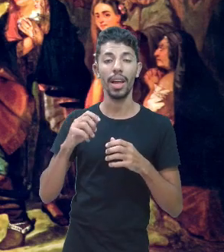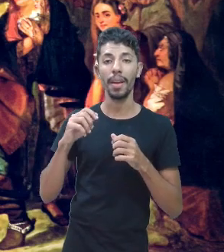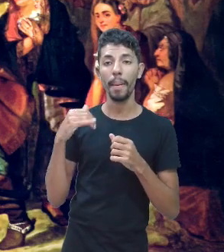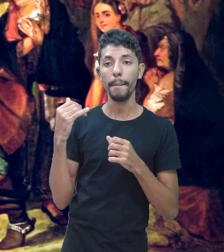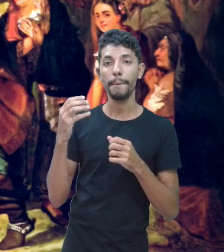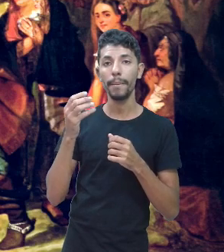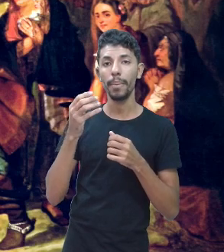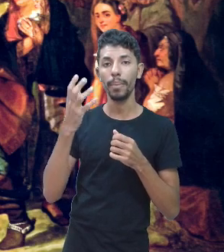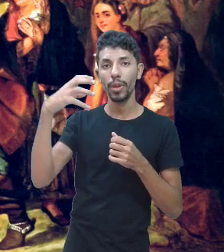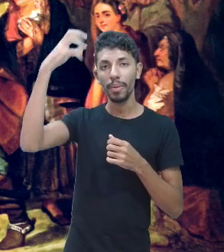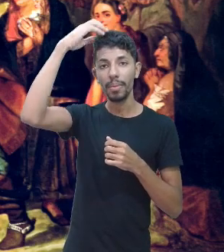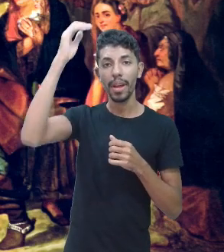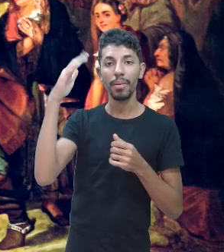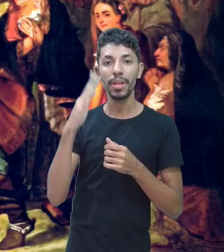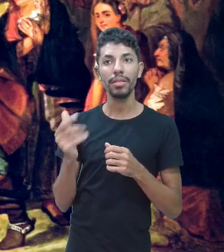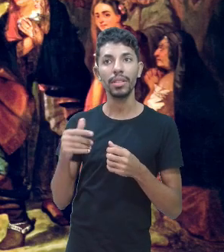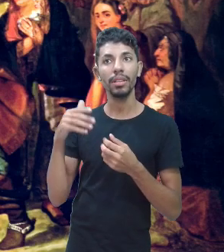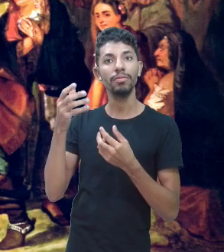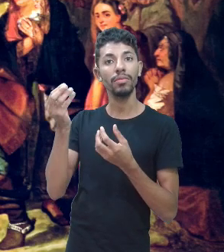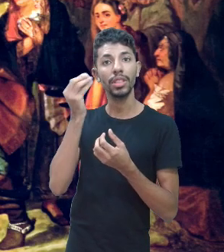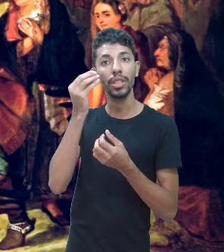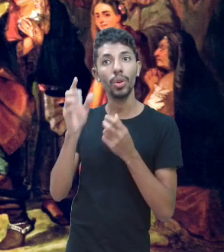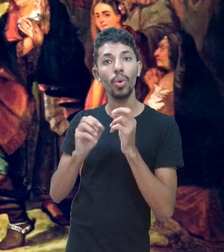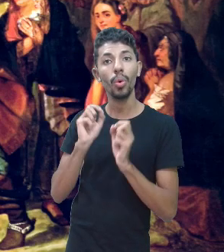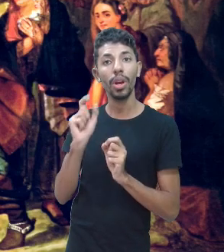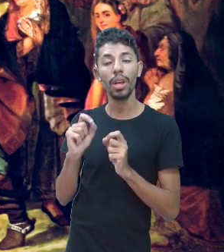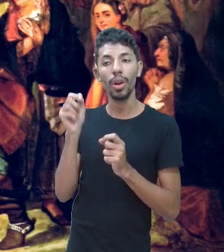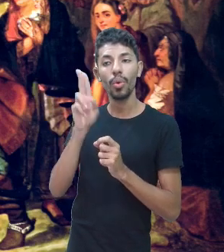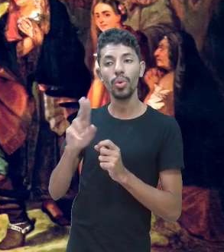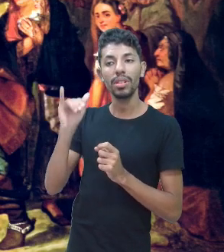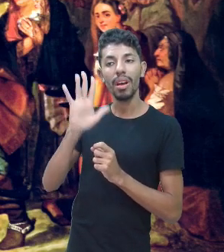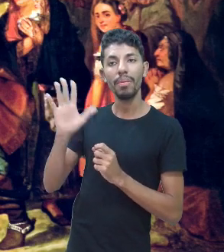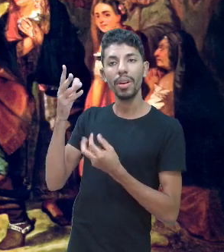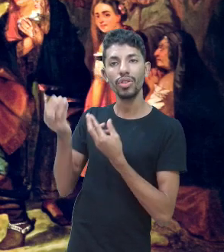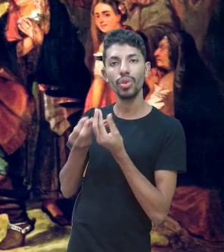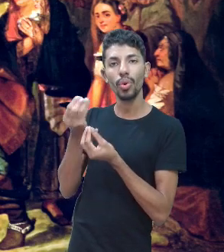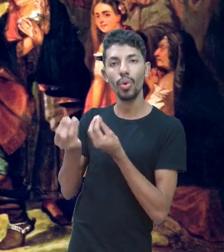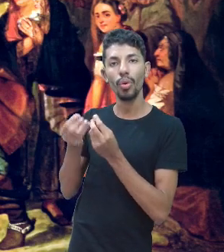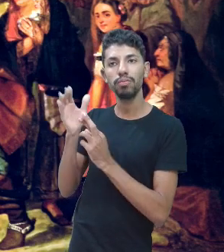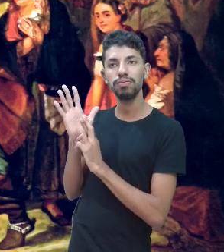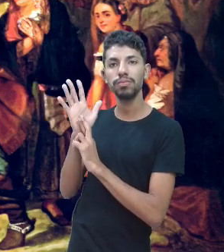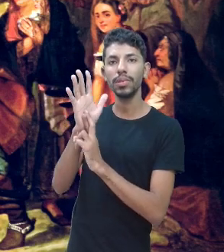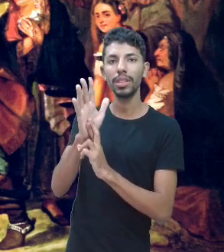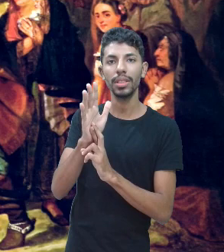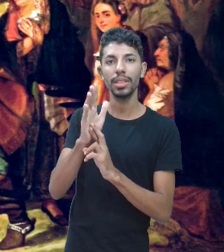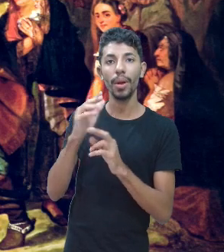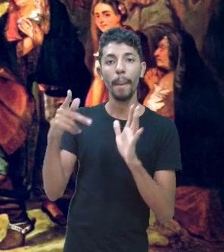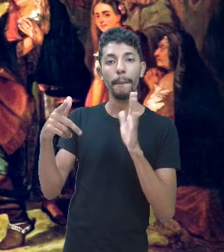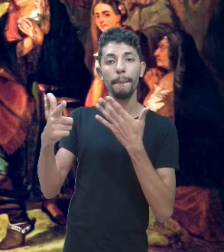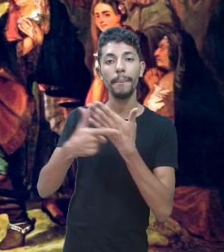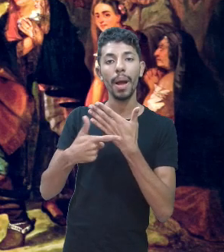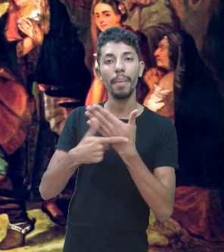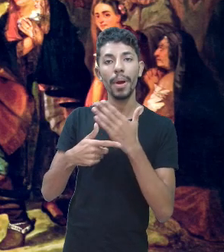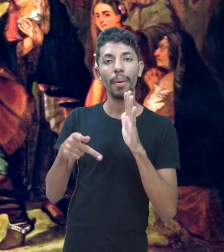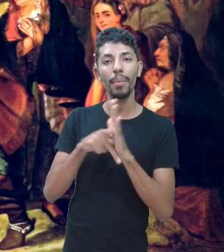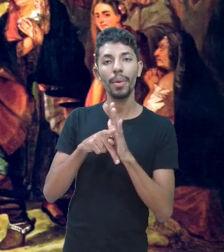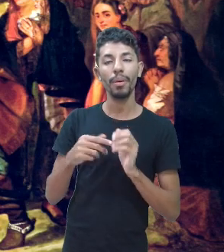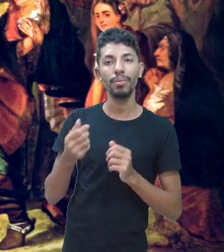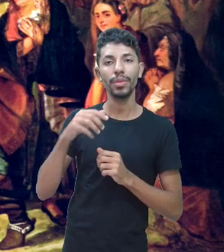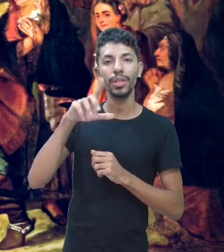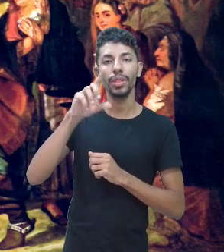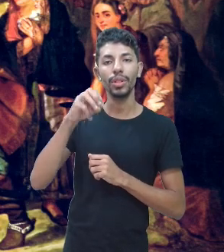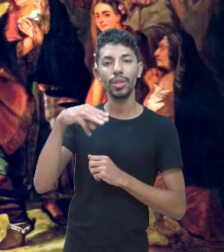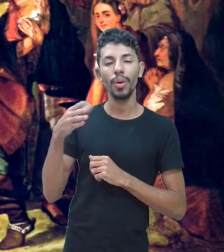com o objetivo de representar o papel de Dom Pedro no processo de independência do Brasil, e foi isso que ele